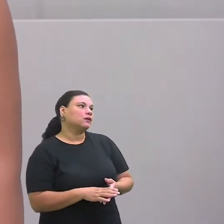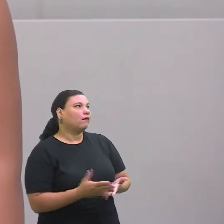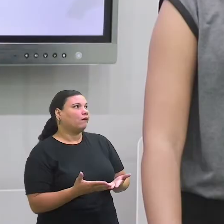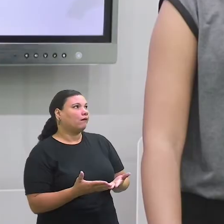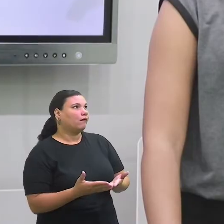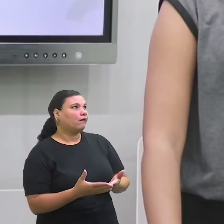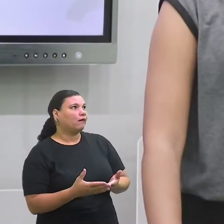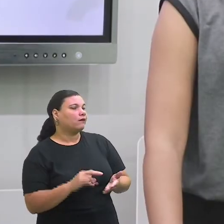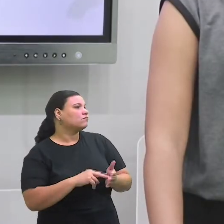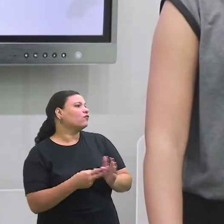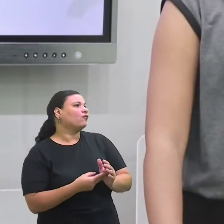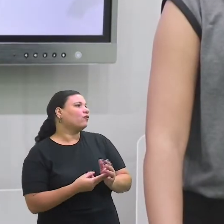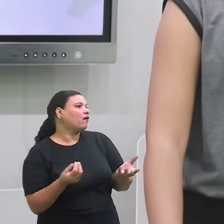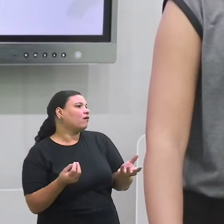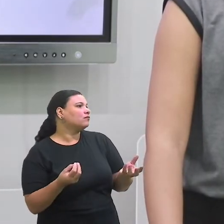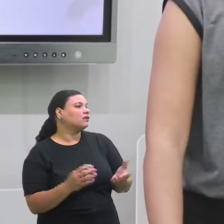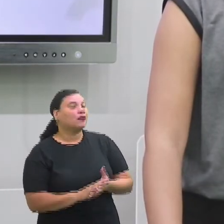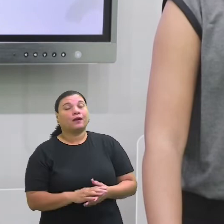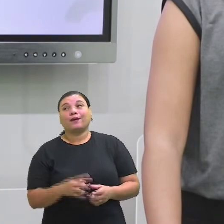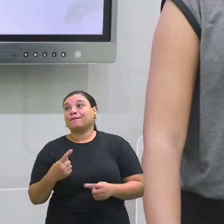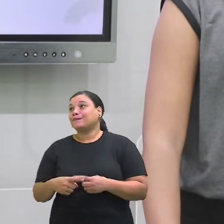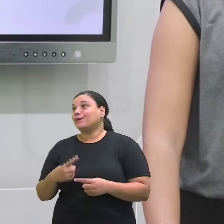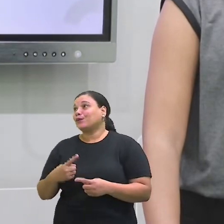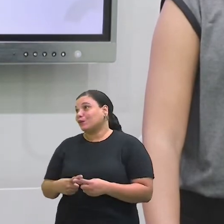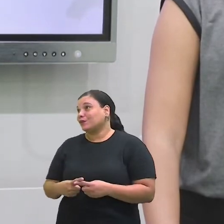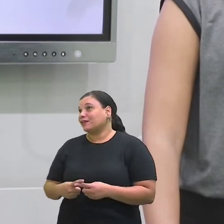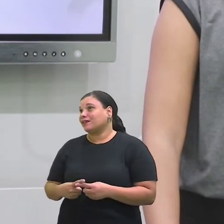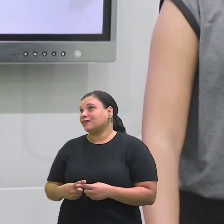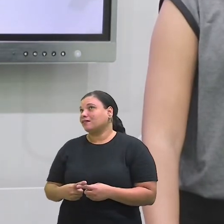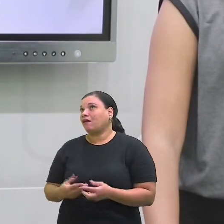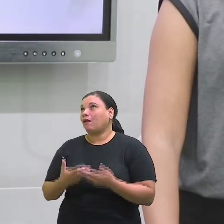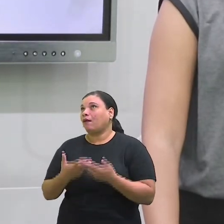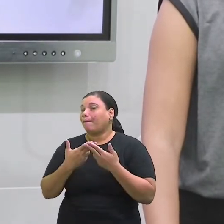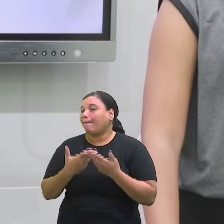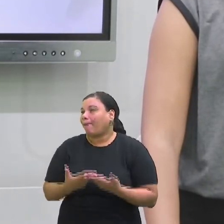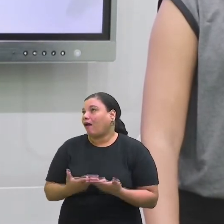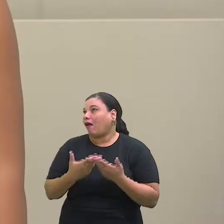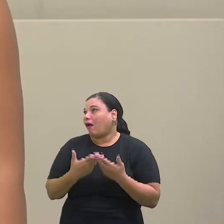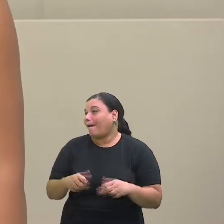Definição. Que não sabe ou não gosta de esperar, apressado, aflito.